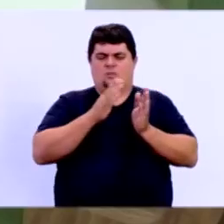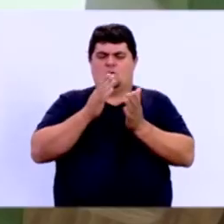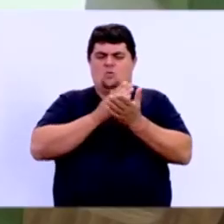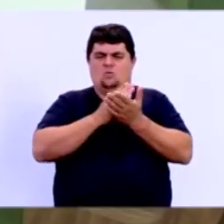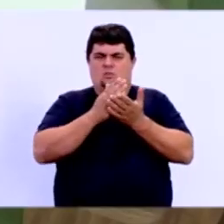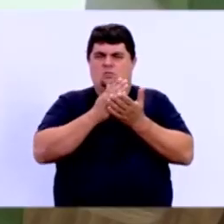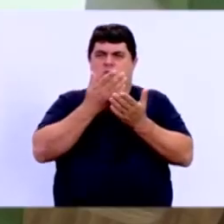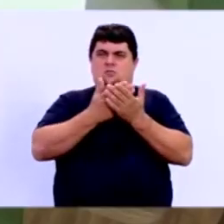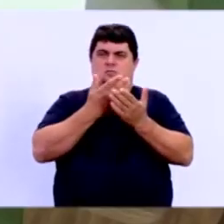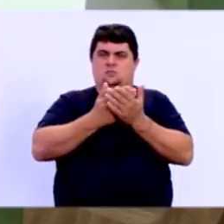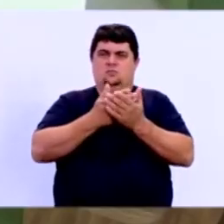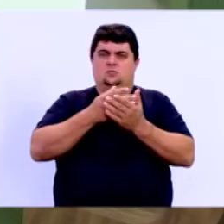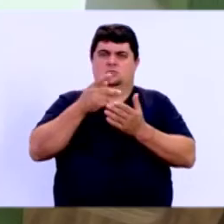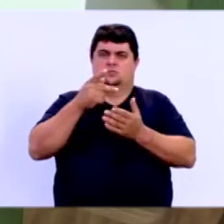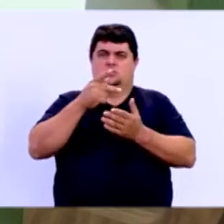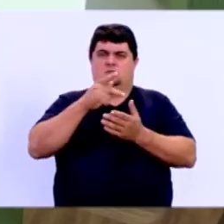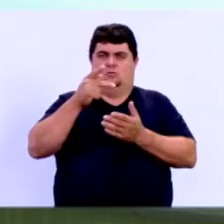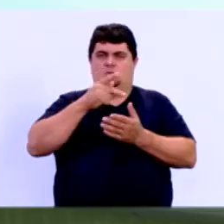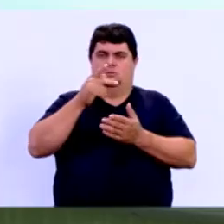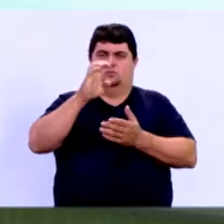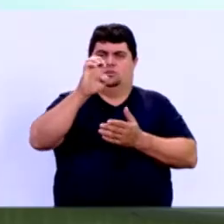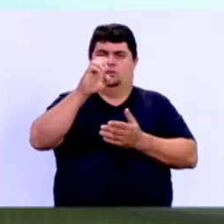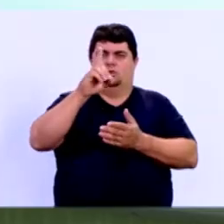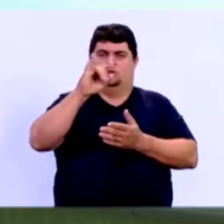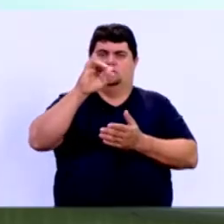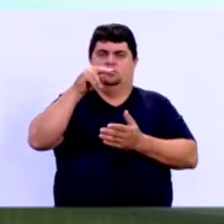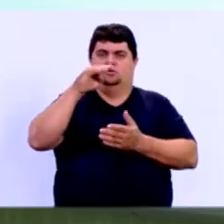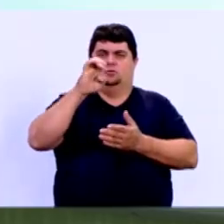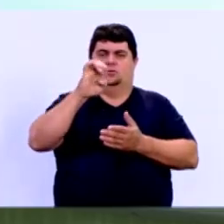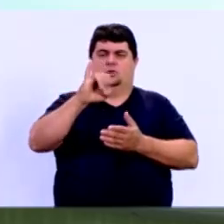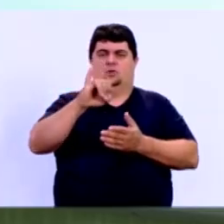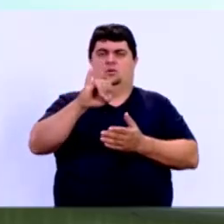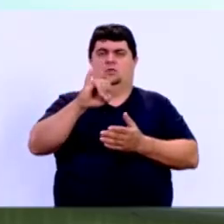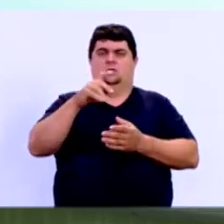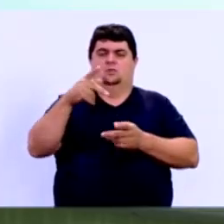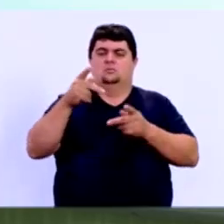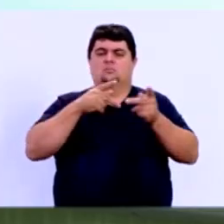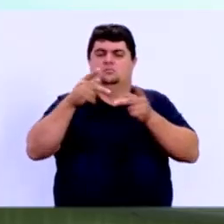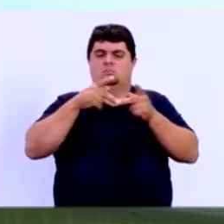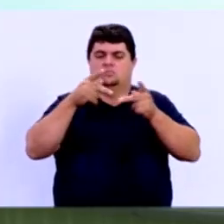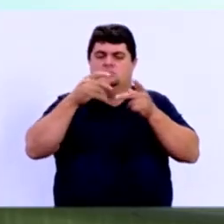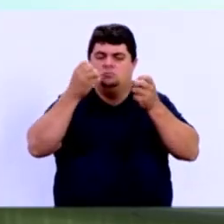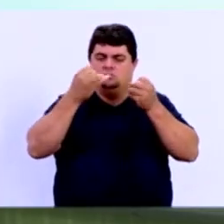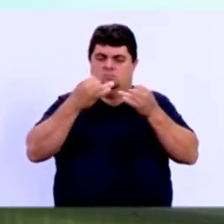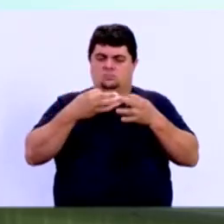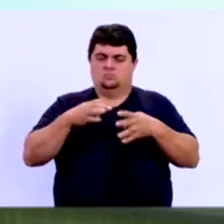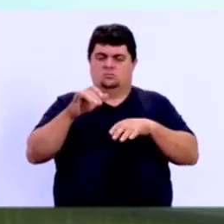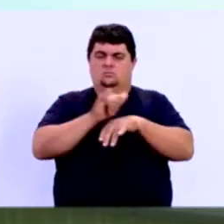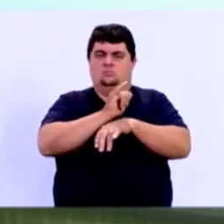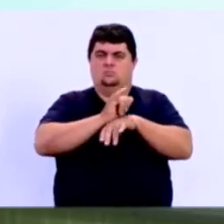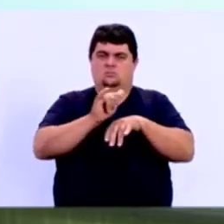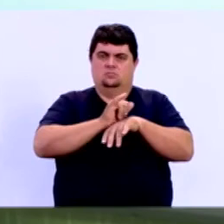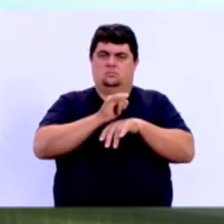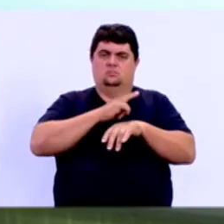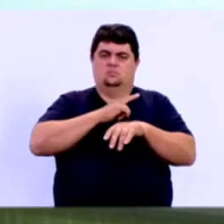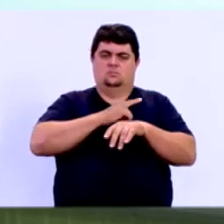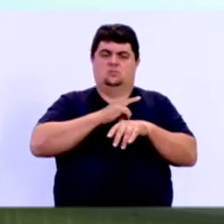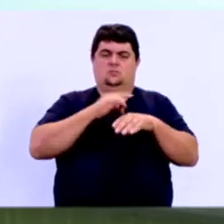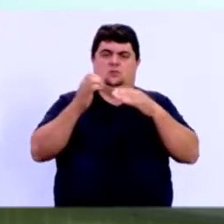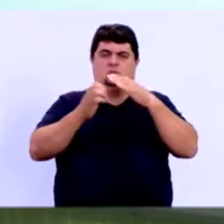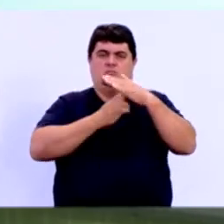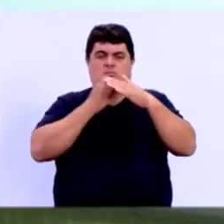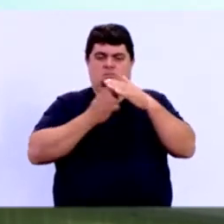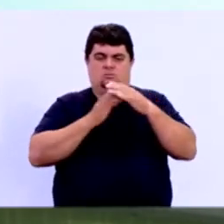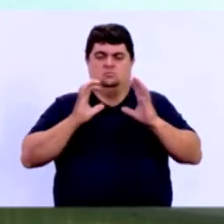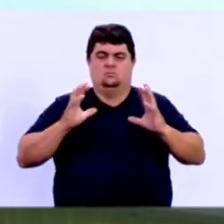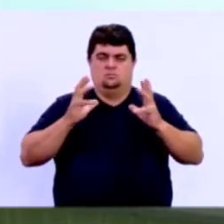nosso nobre professor Ednei nos falou que o planejamento estratégico, ele engloba aí a organização como um